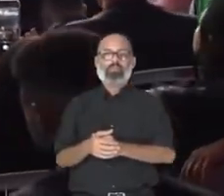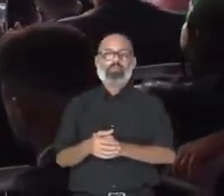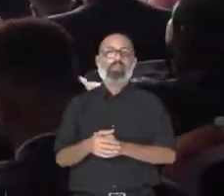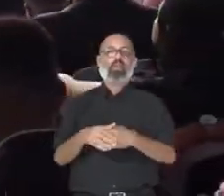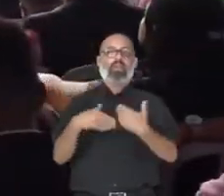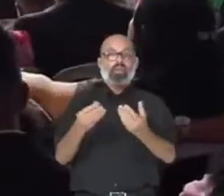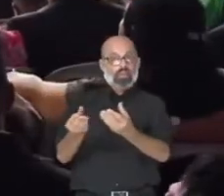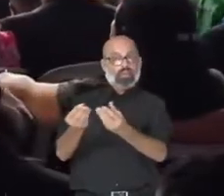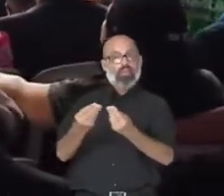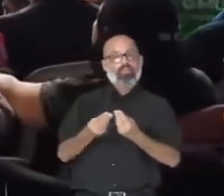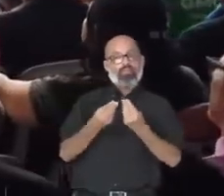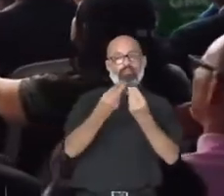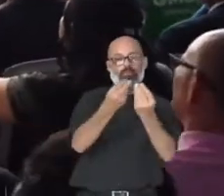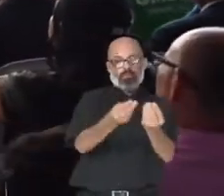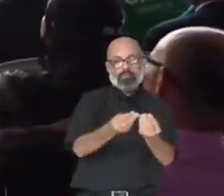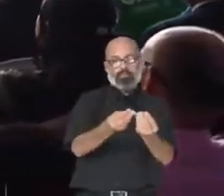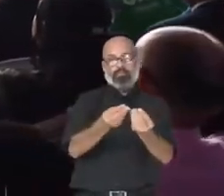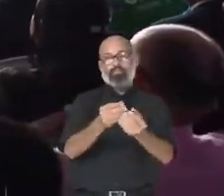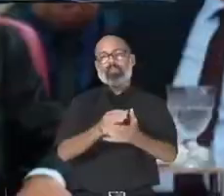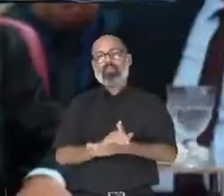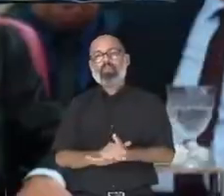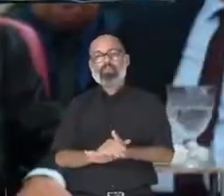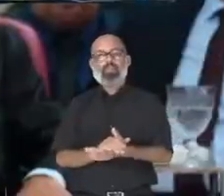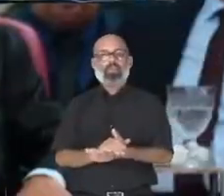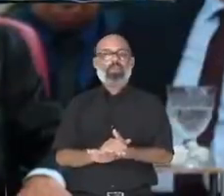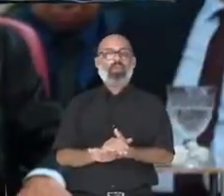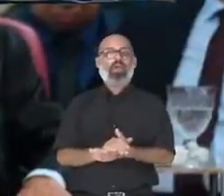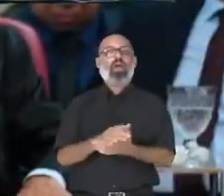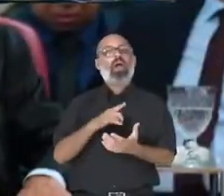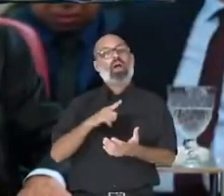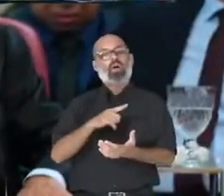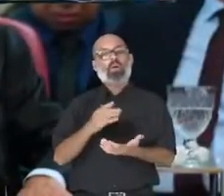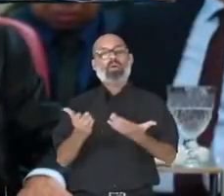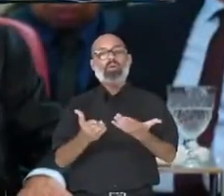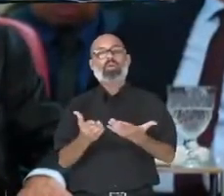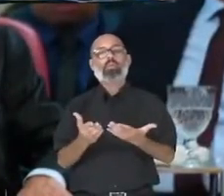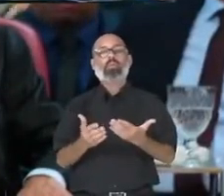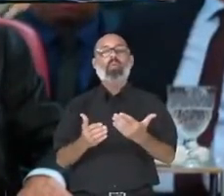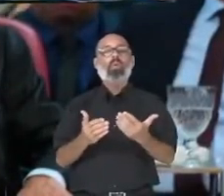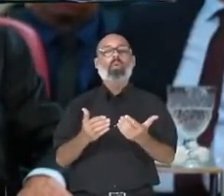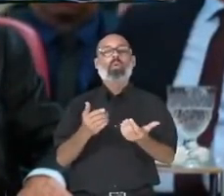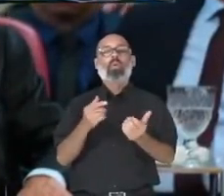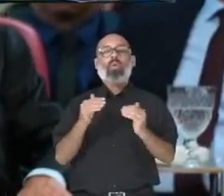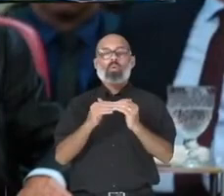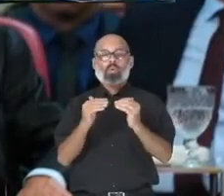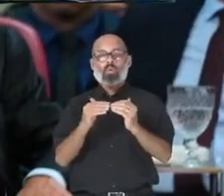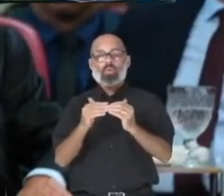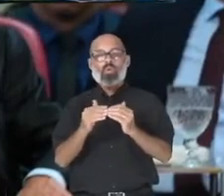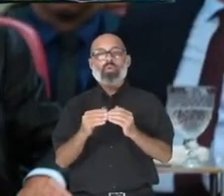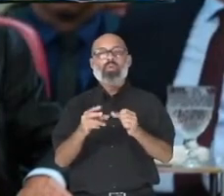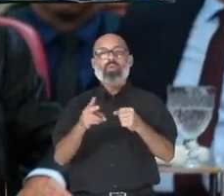e dar para a pessoa. Nós temos esse problema de concordância verbal. Procurei em 60